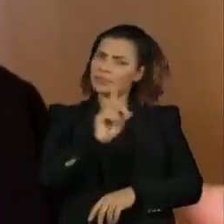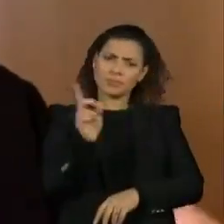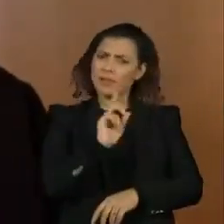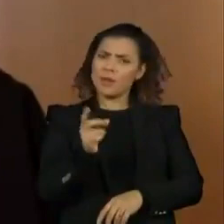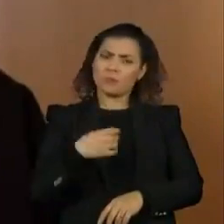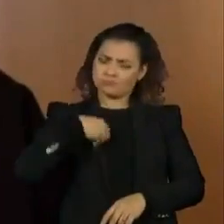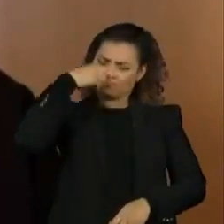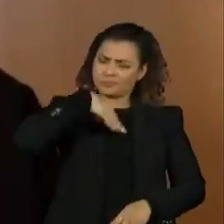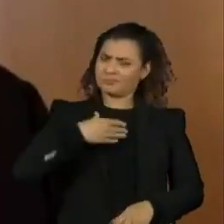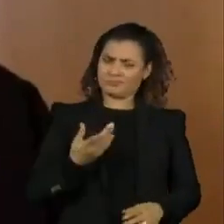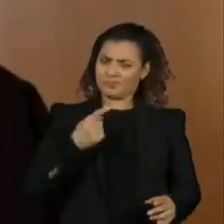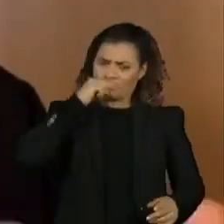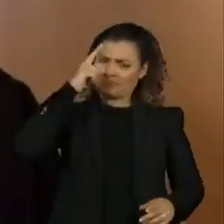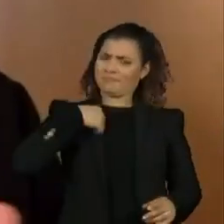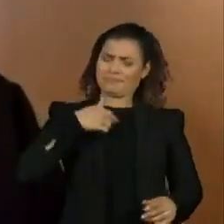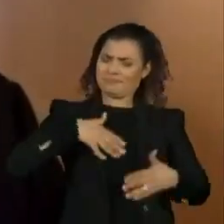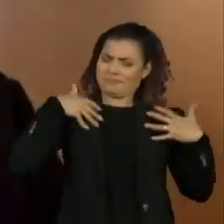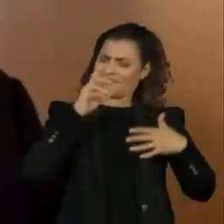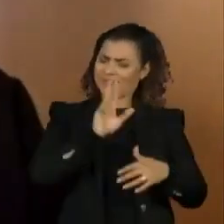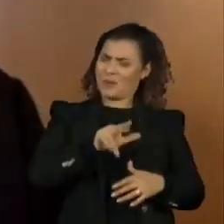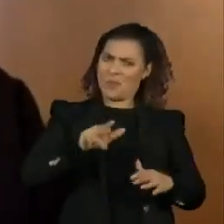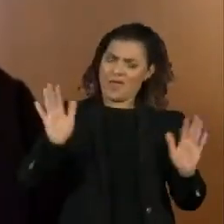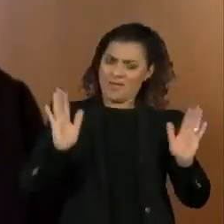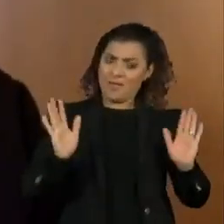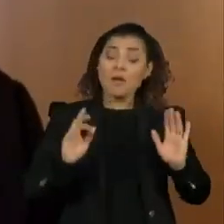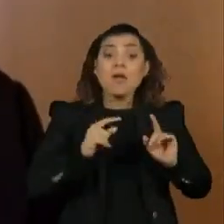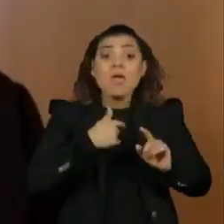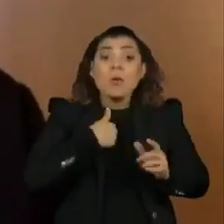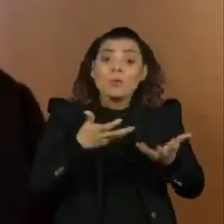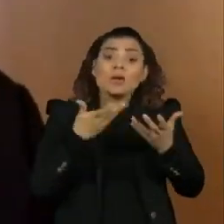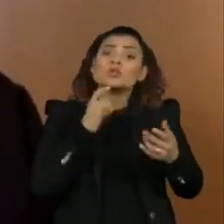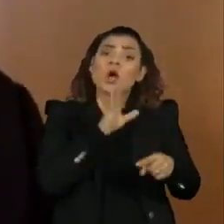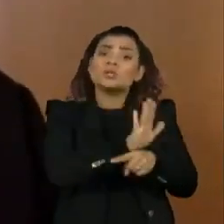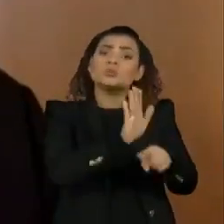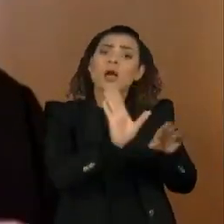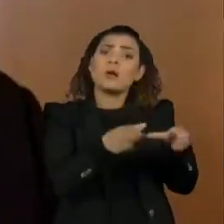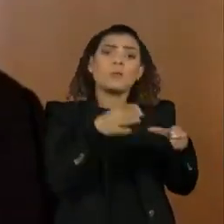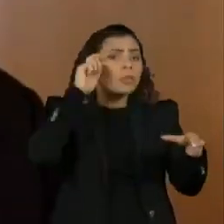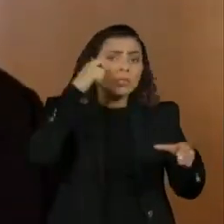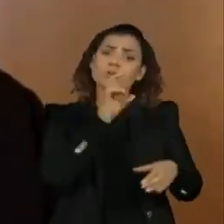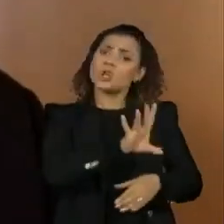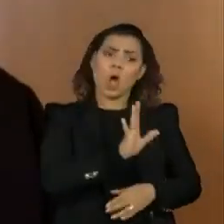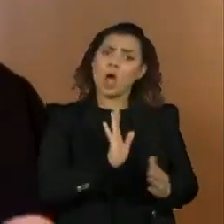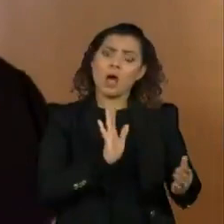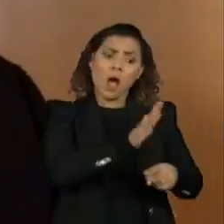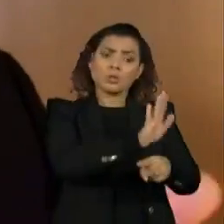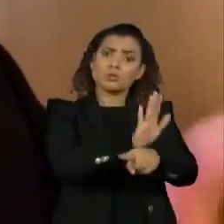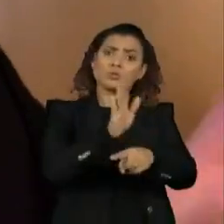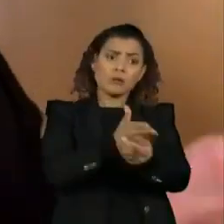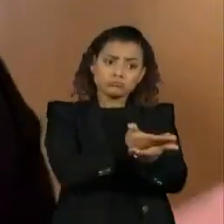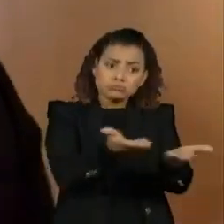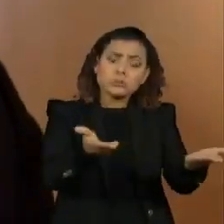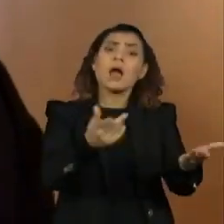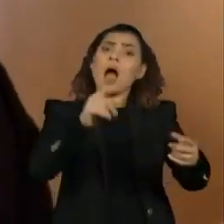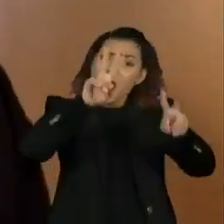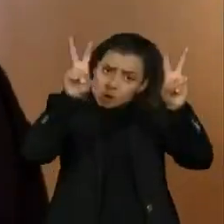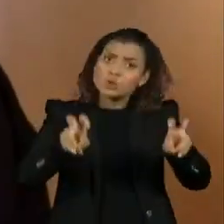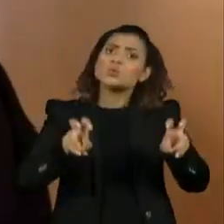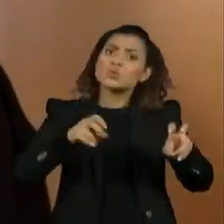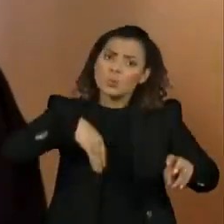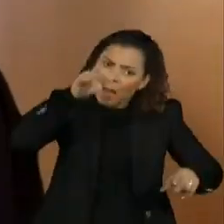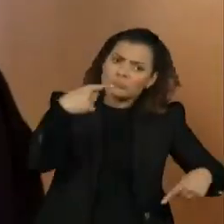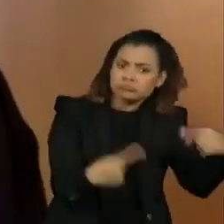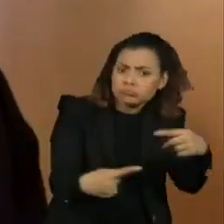seria muita arrogância e pretensão da minha parte. O que eu quero é contribuir para que esse assunto venha à tona com